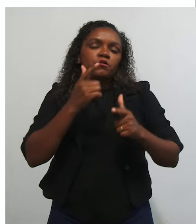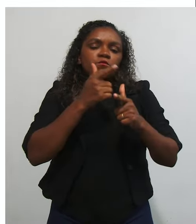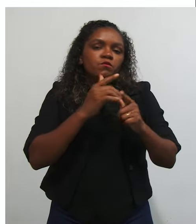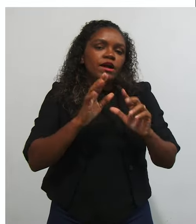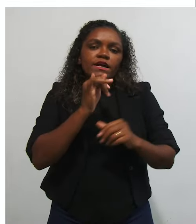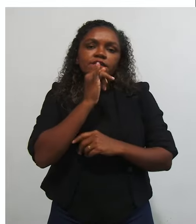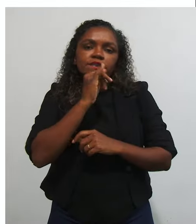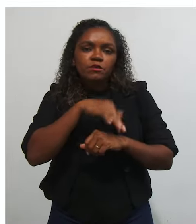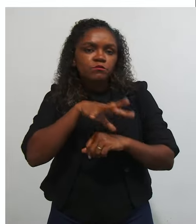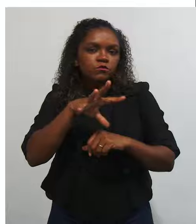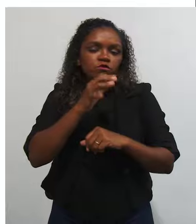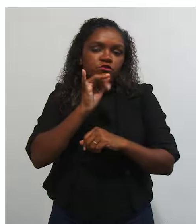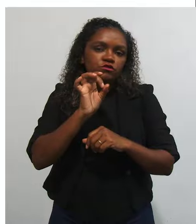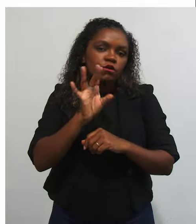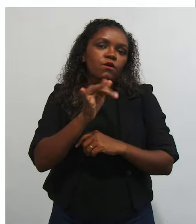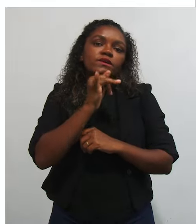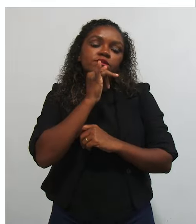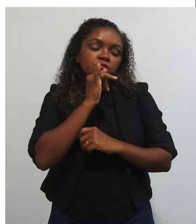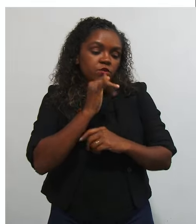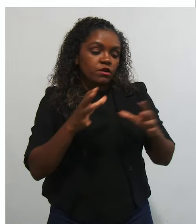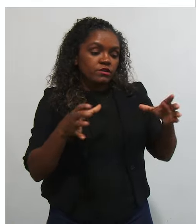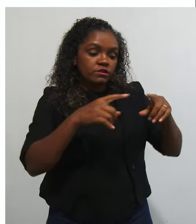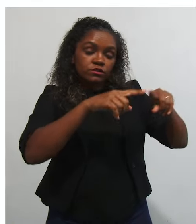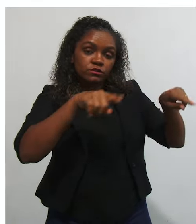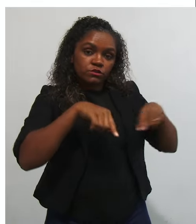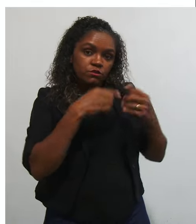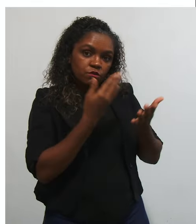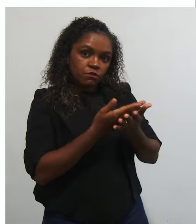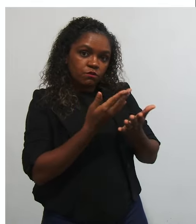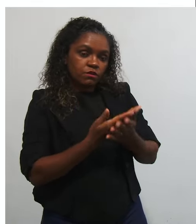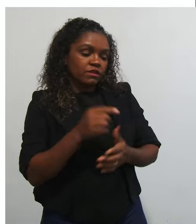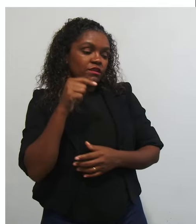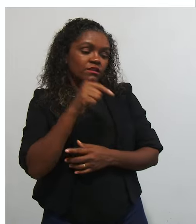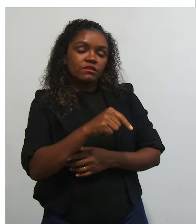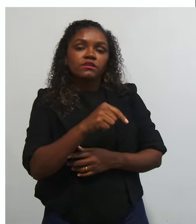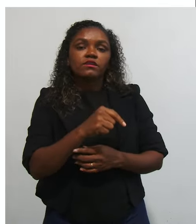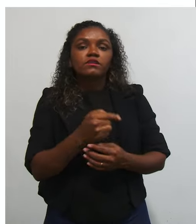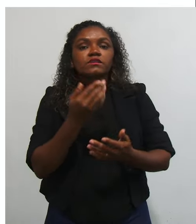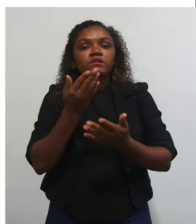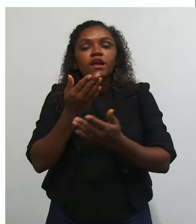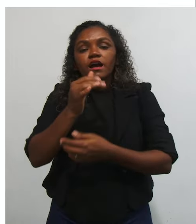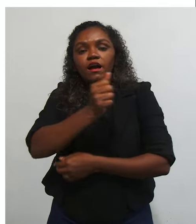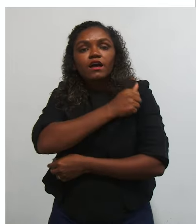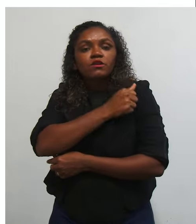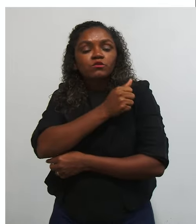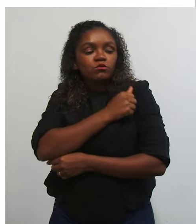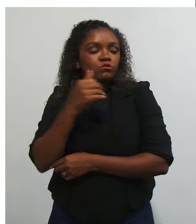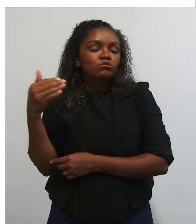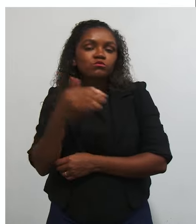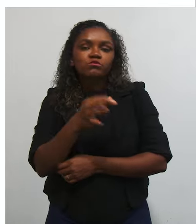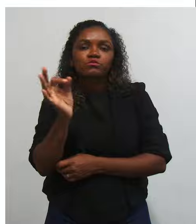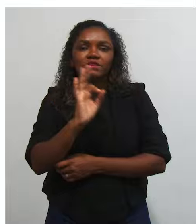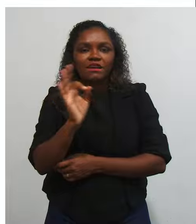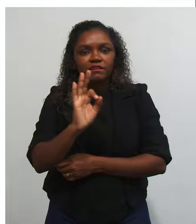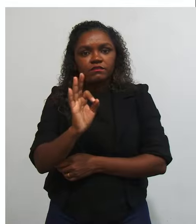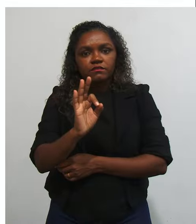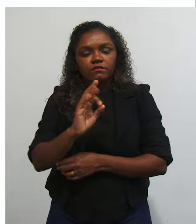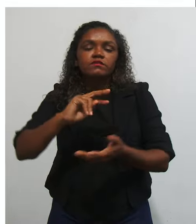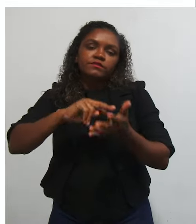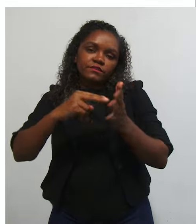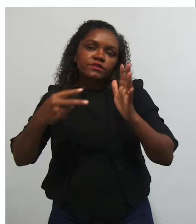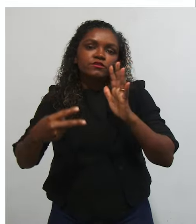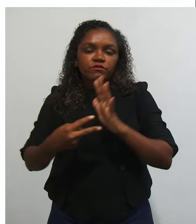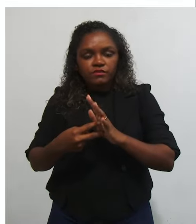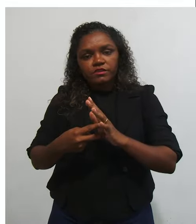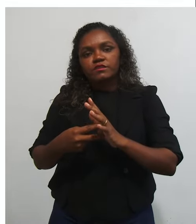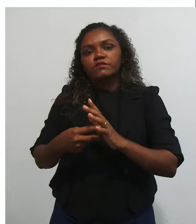de alunos fora da sala de aula, por exemplo, na educação infantil. Então, esse é um problema que tem que ser resolvido,